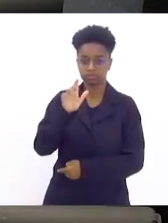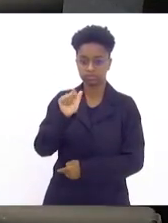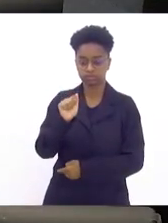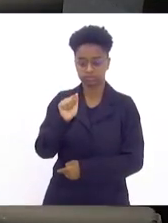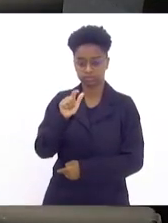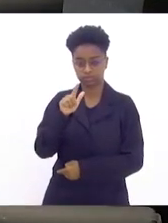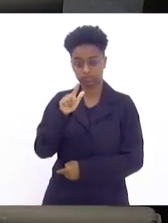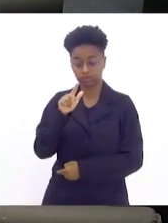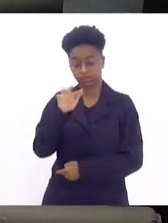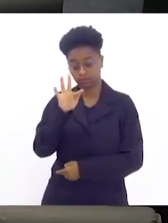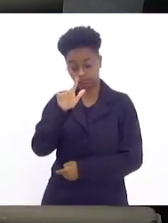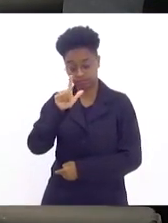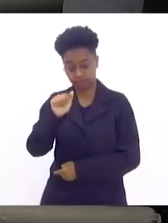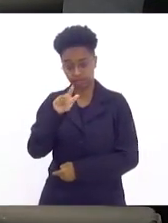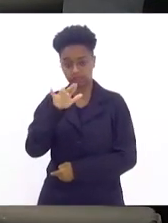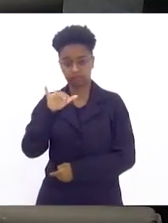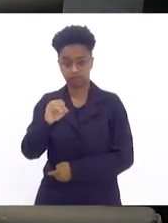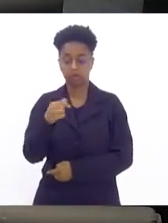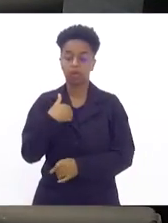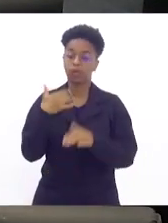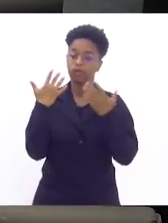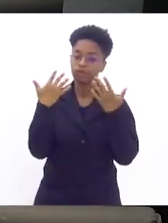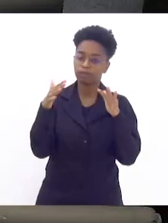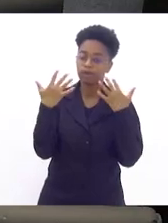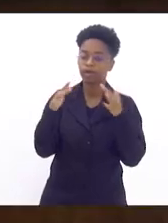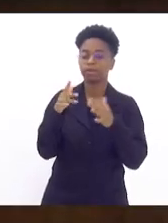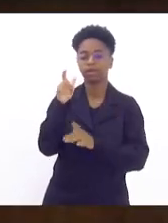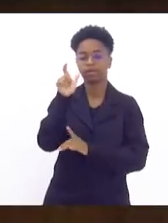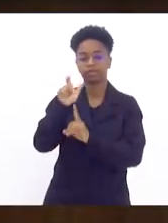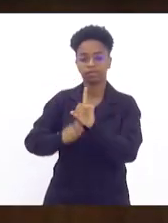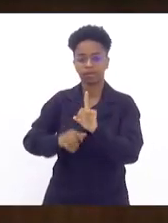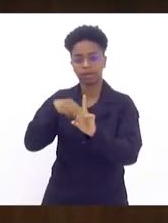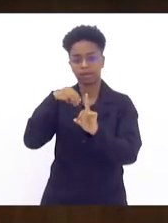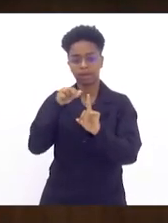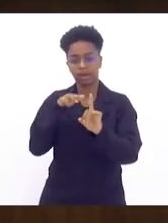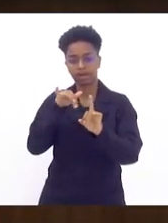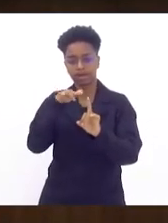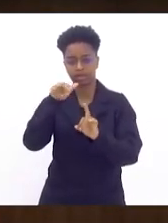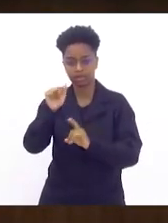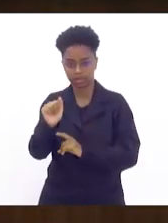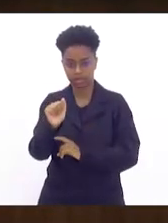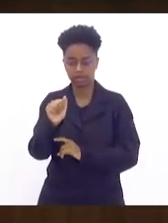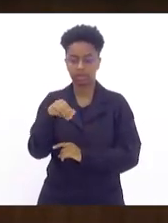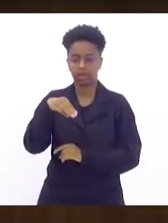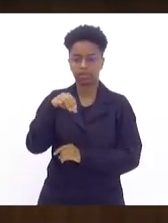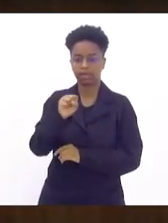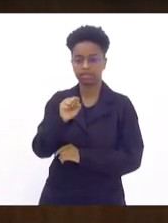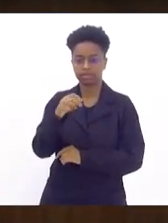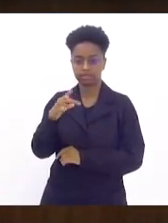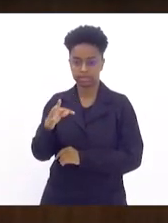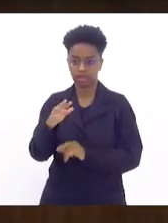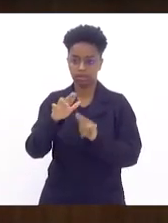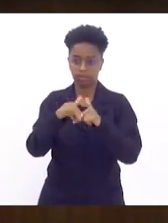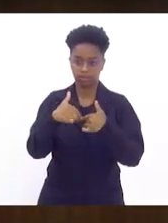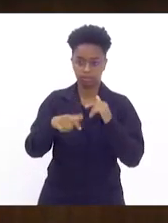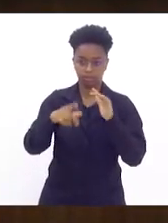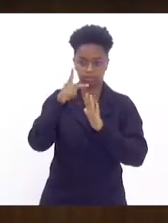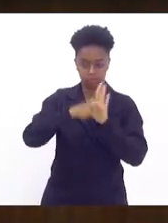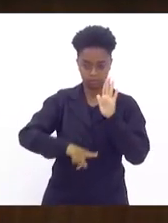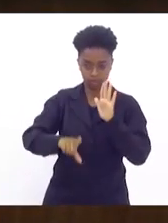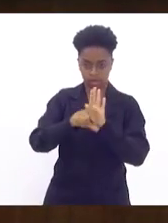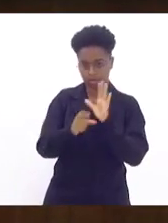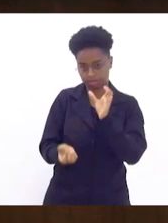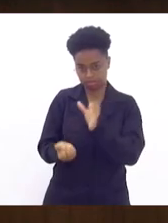quero na verdade parabenizar a deputada Marina do MST pelo projeto de lei 365 2023